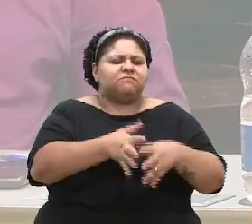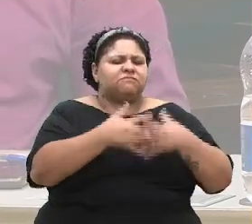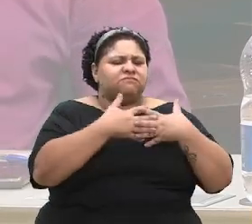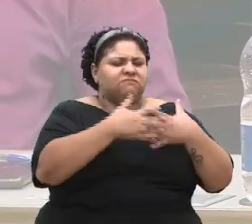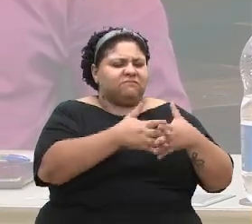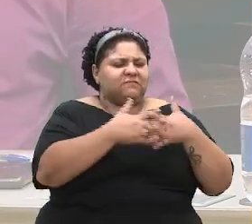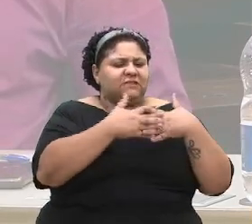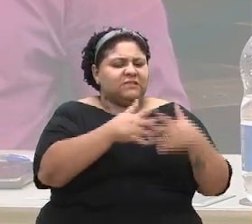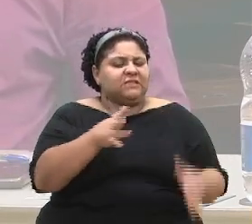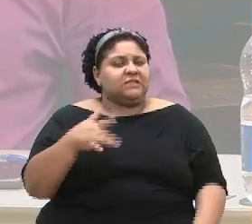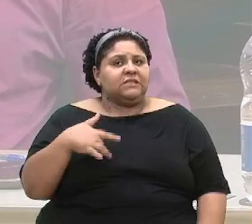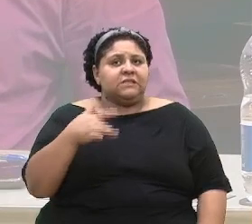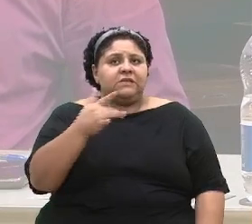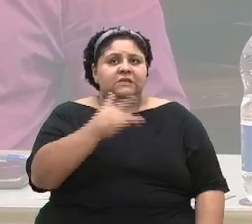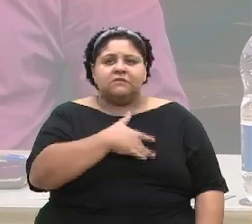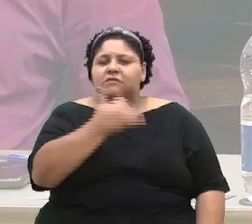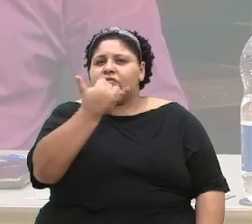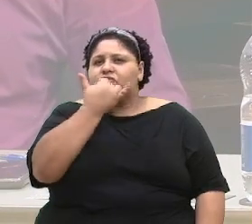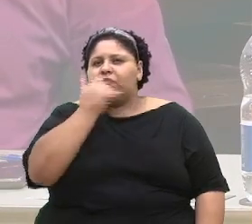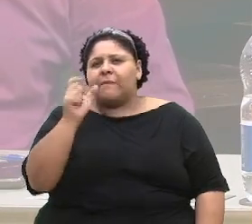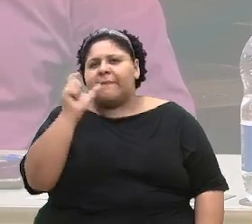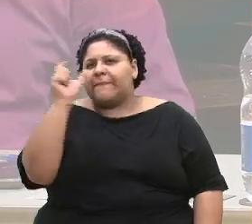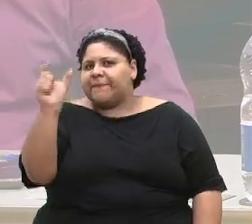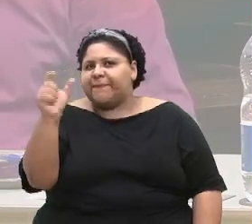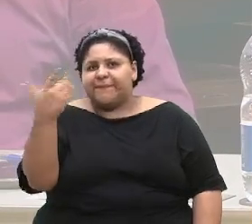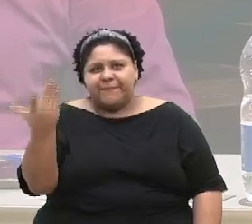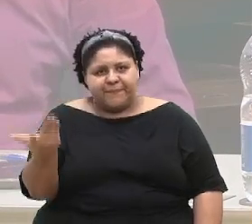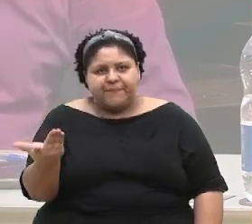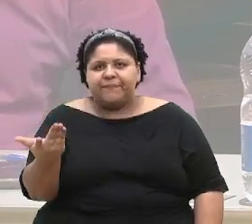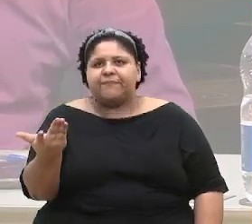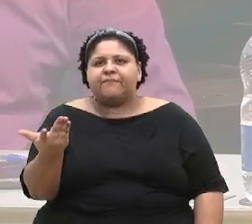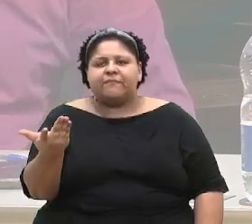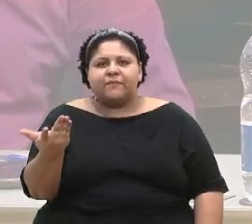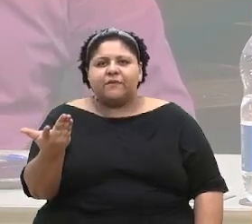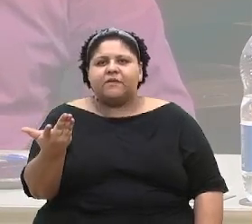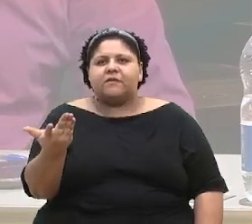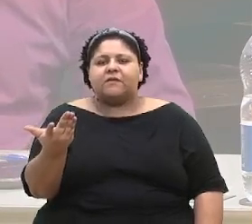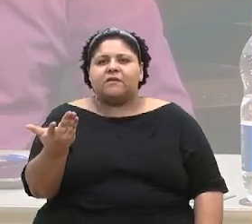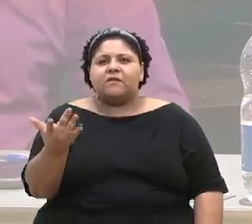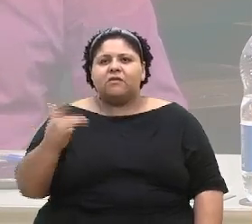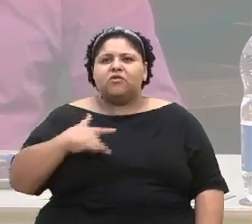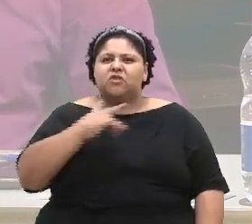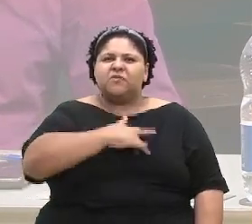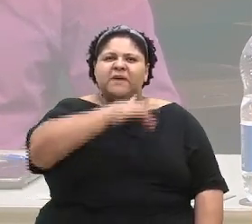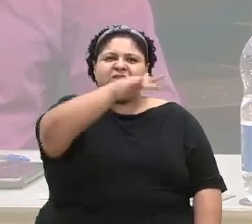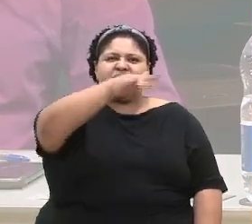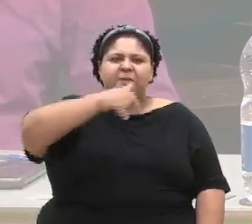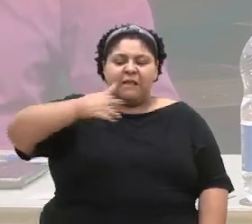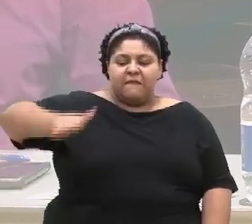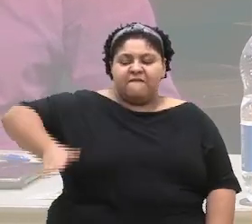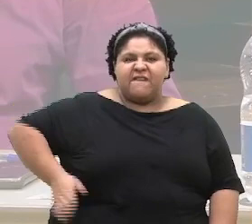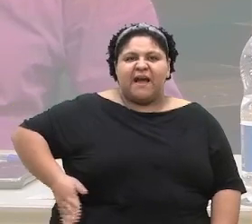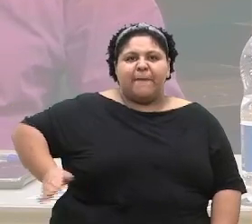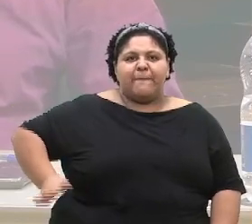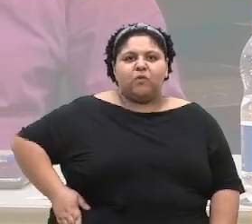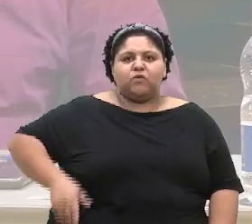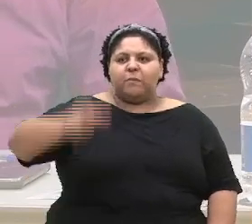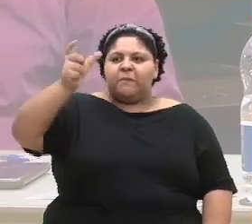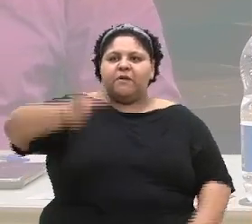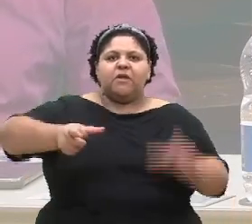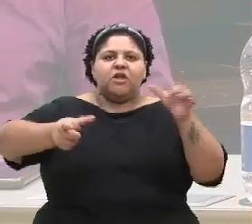saúde, onde, desculpa a expressão, mas isso aí se tornou público, os médicos foram chamados de vagabundos publicamente, né? E nós